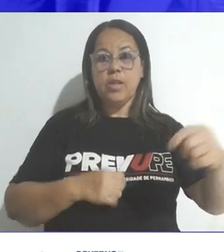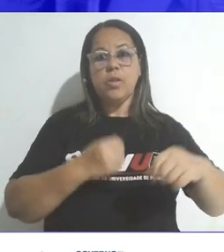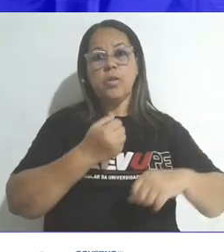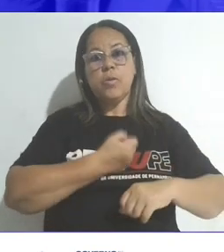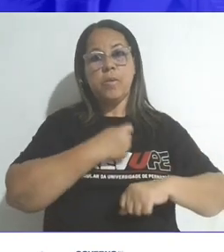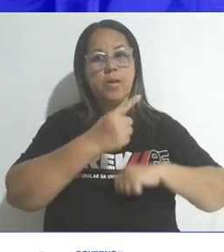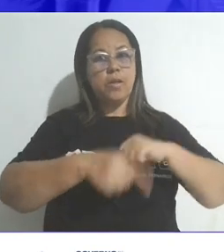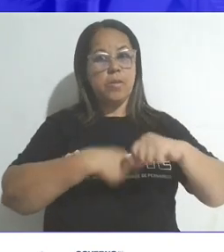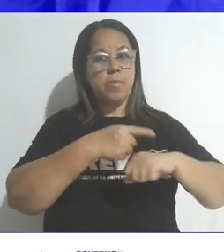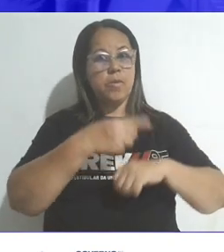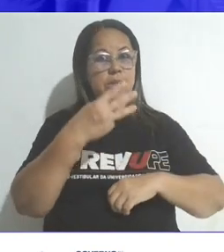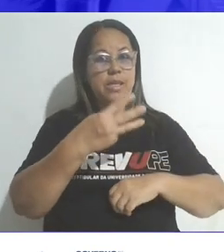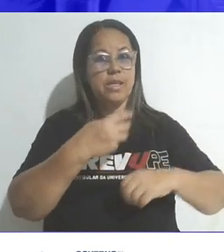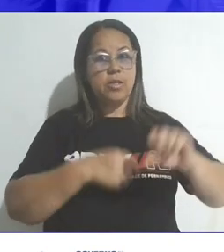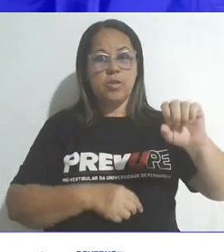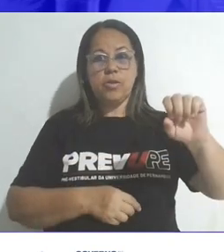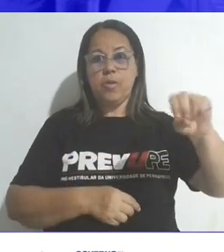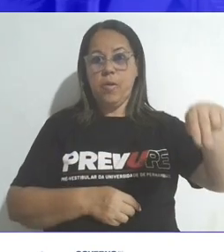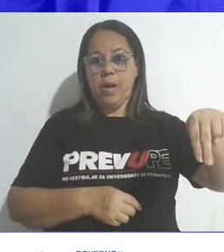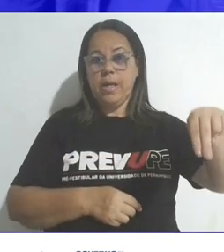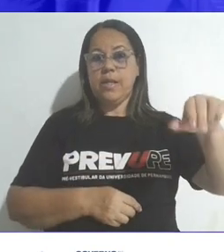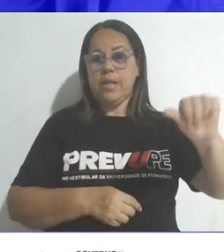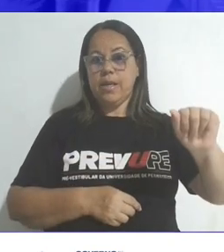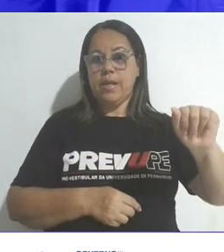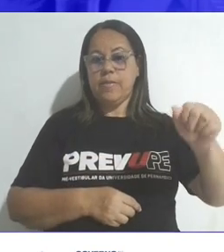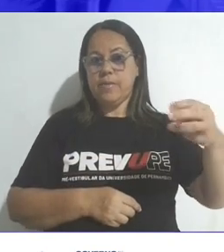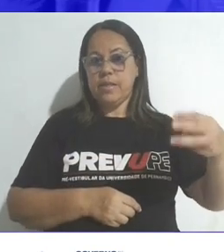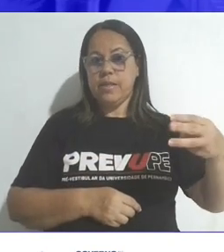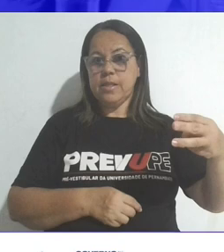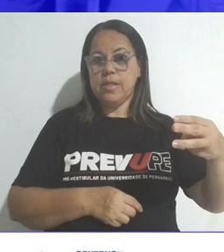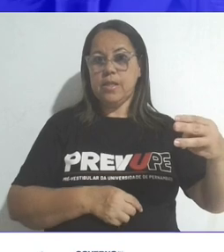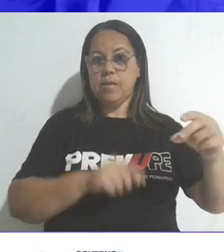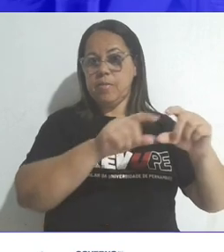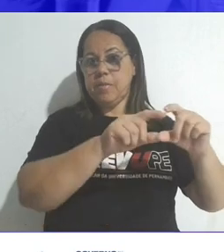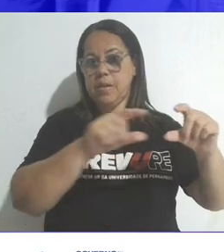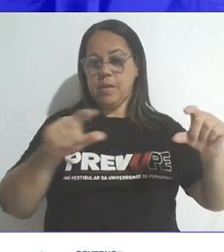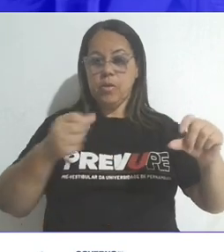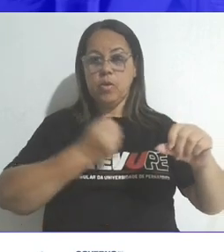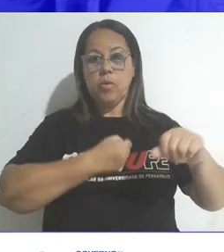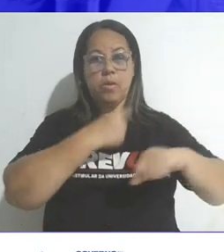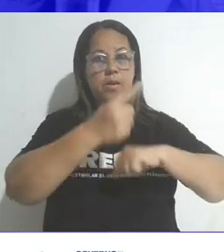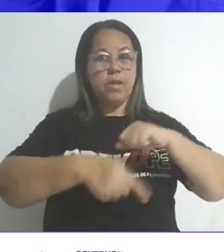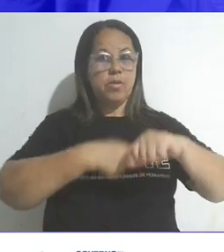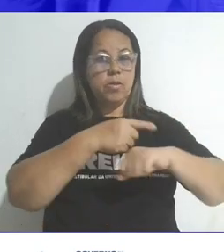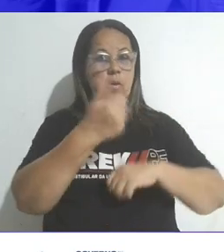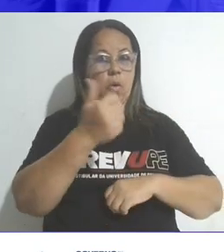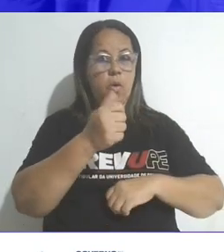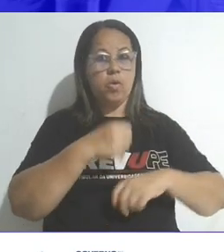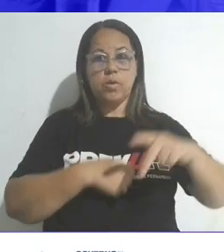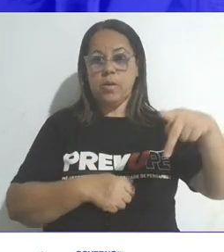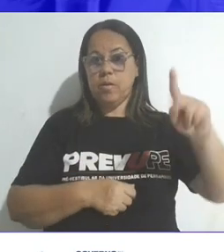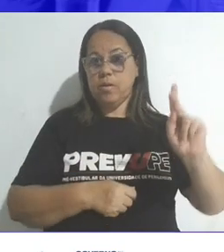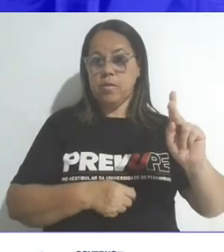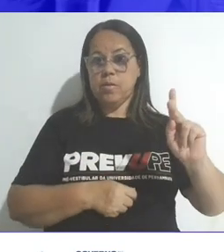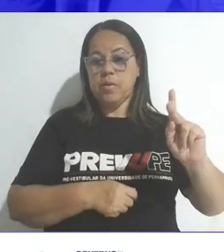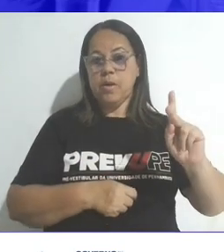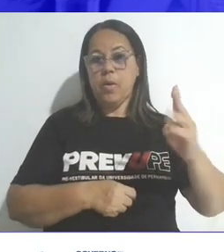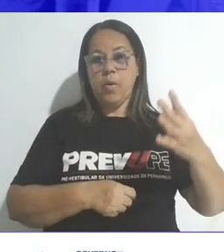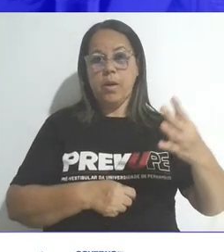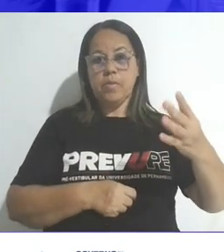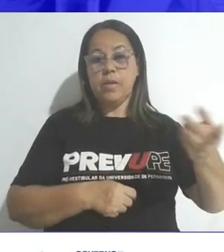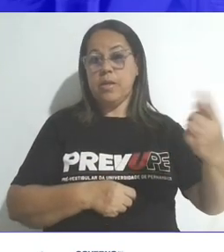3, o sódio, terceiro período, número atômico 11, e o potássio, quarto período, número